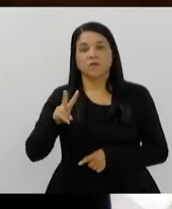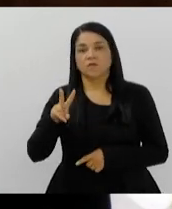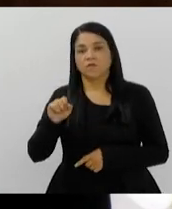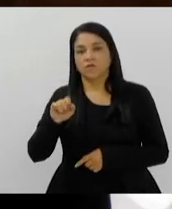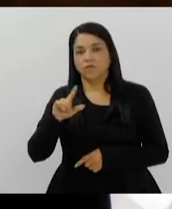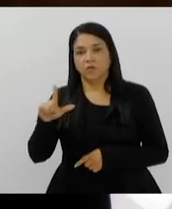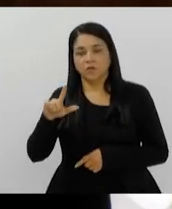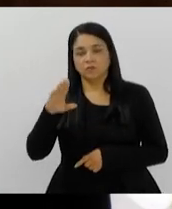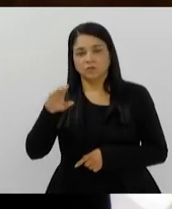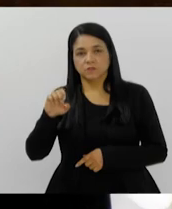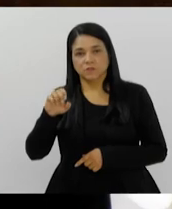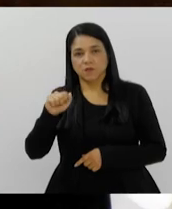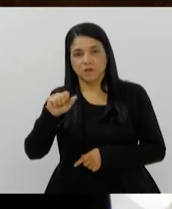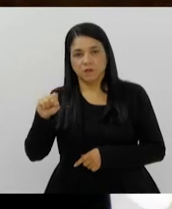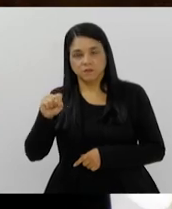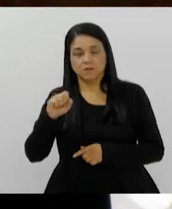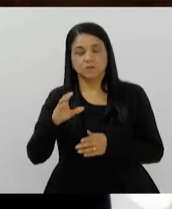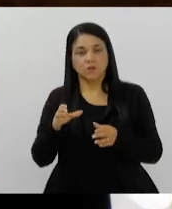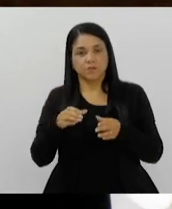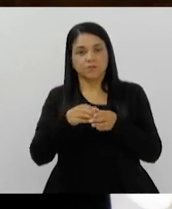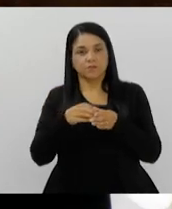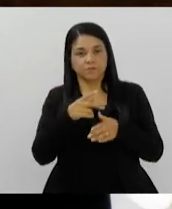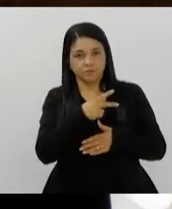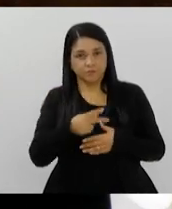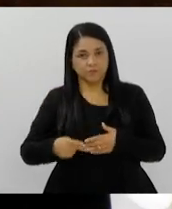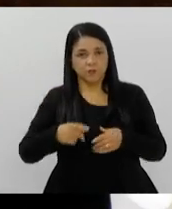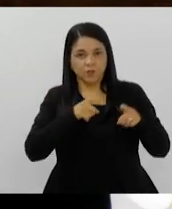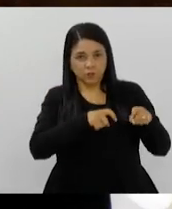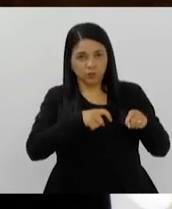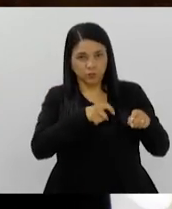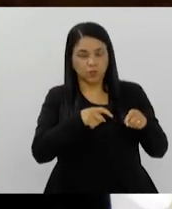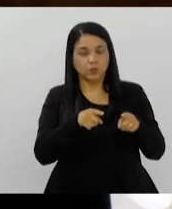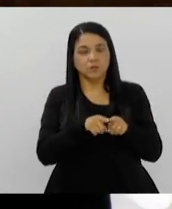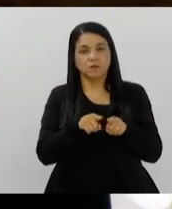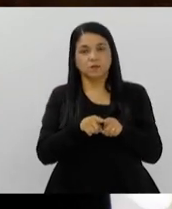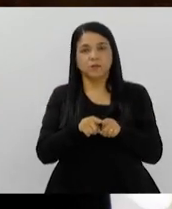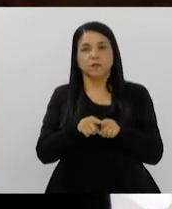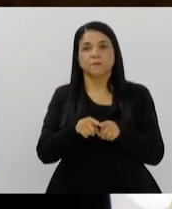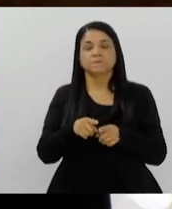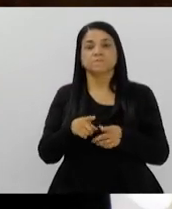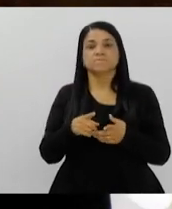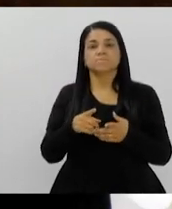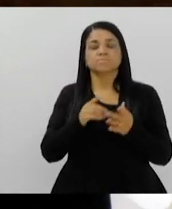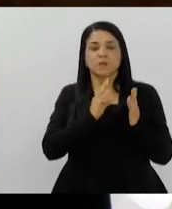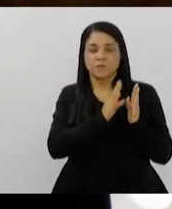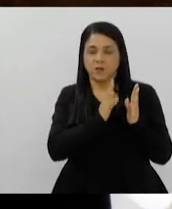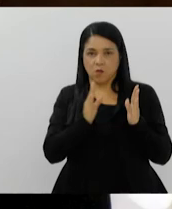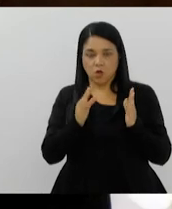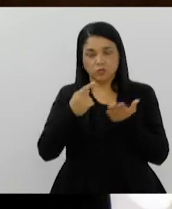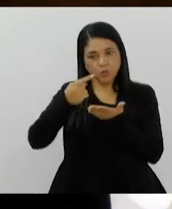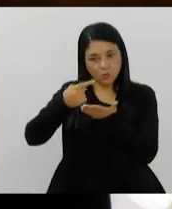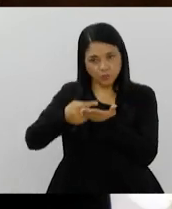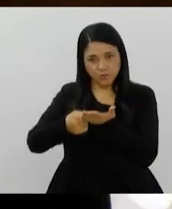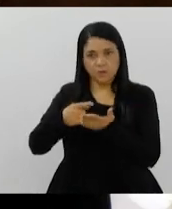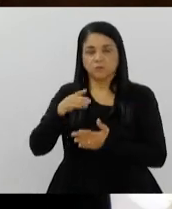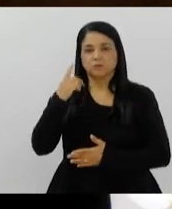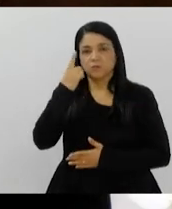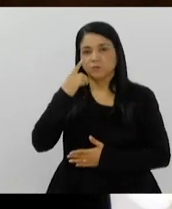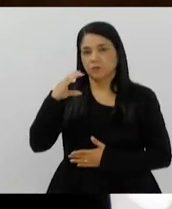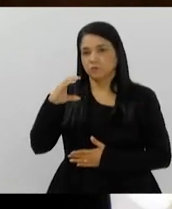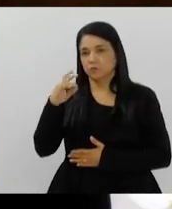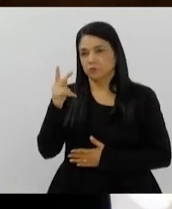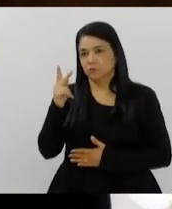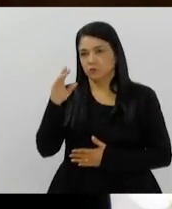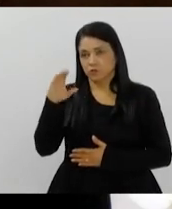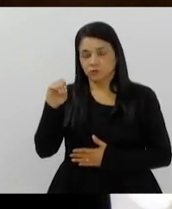da Comissão da Agricultura. Então, eu vou pela ordem, já devidamente combinado com o próprio Chico Machado, também com o